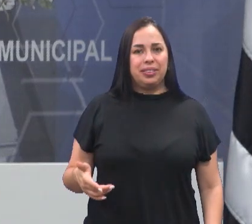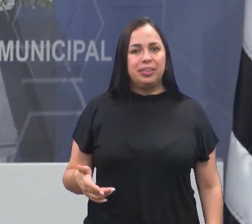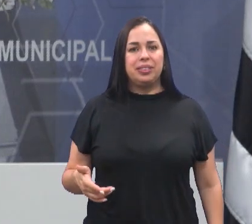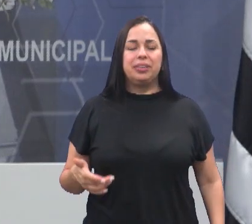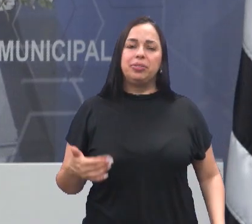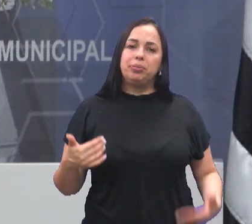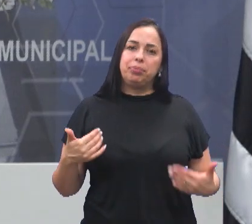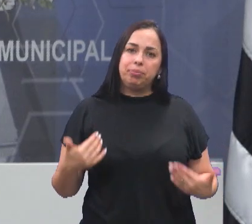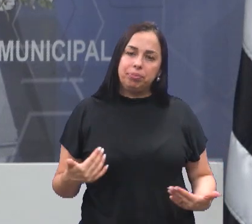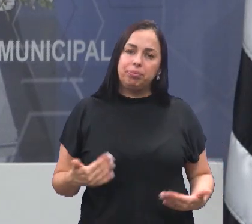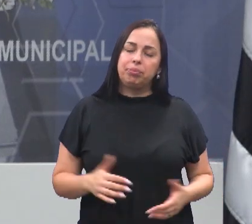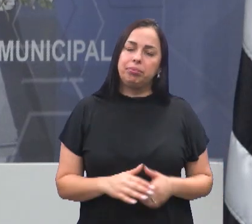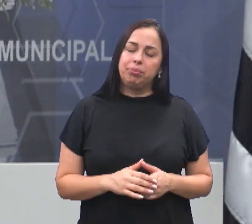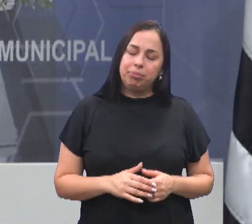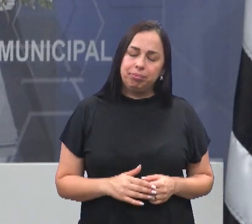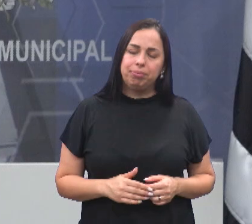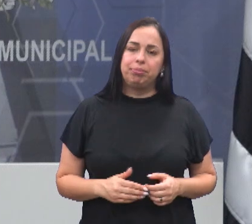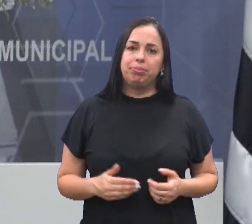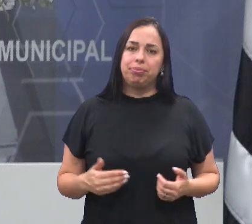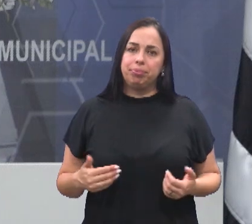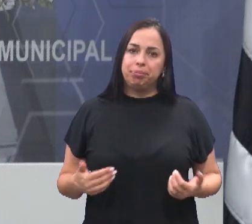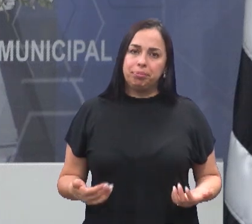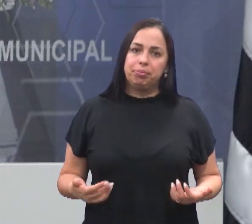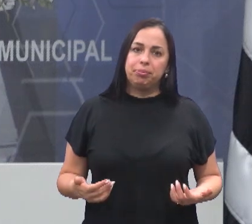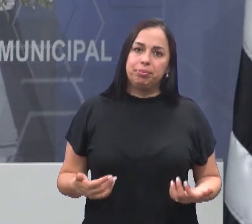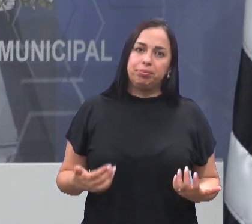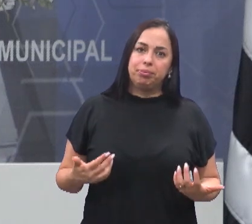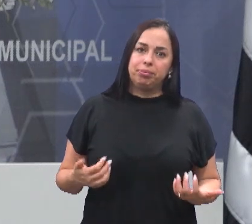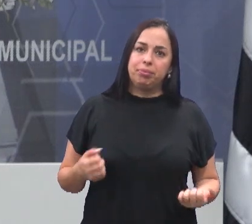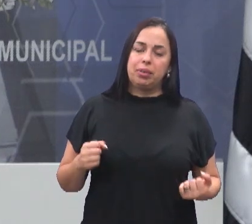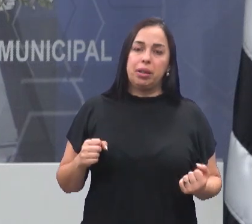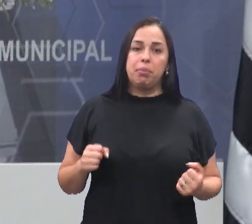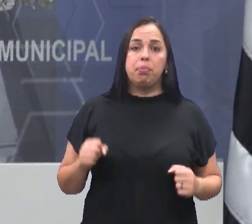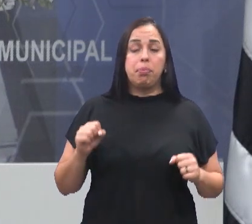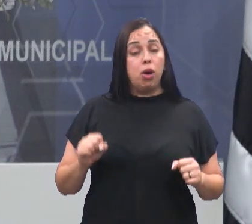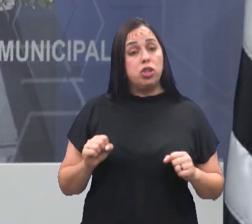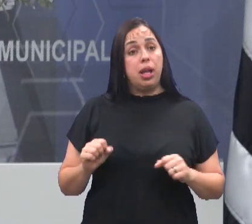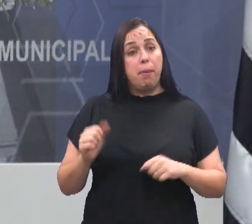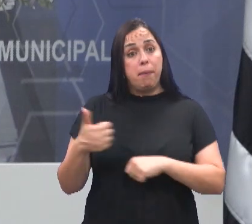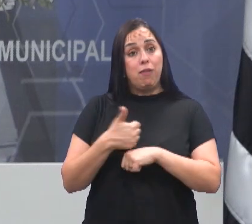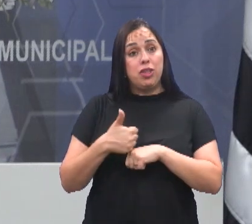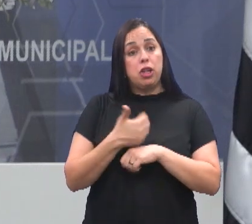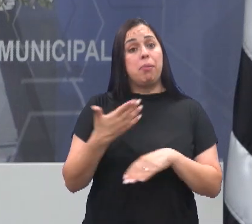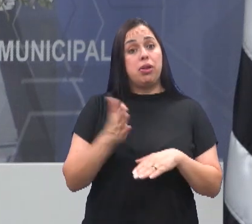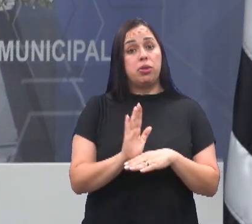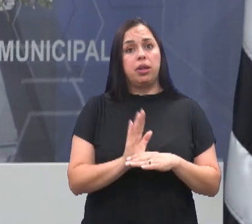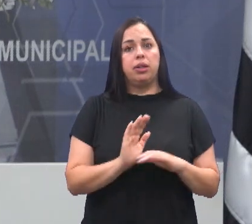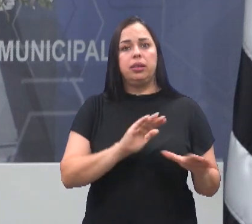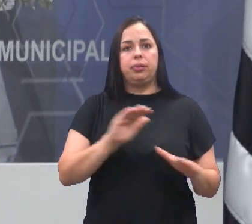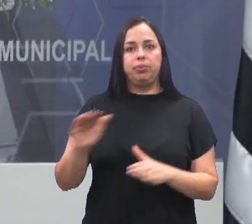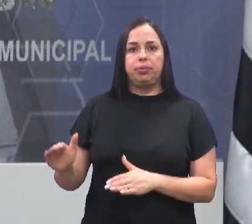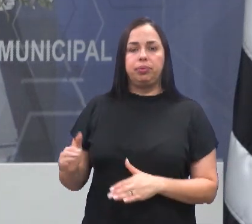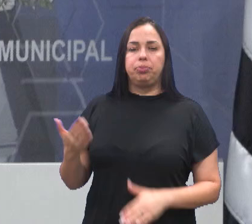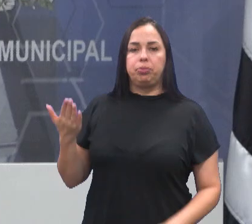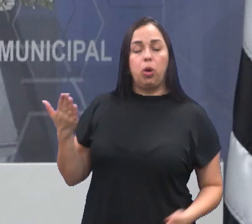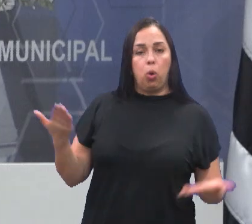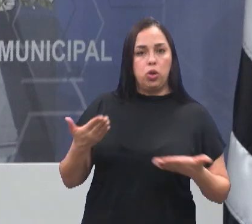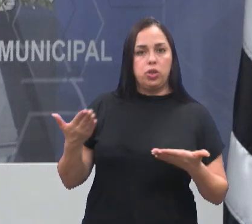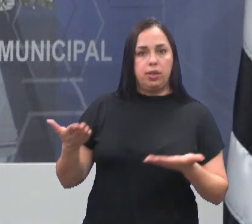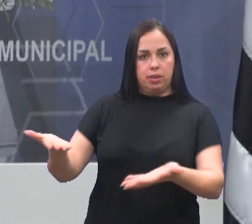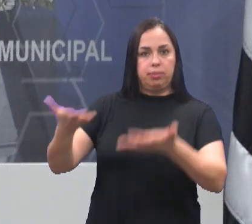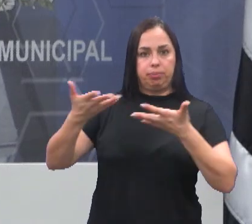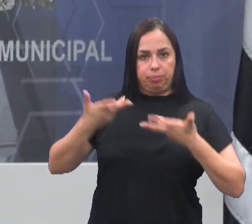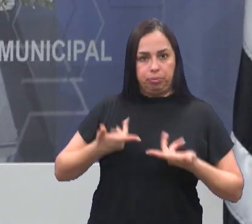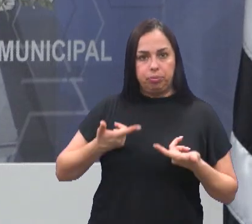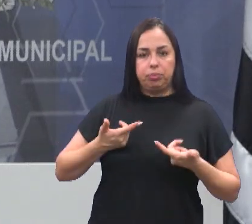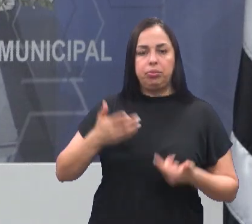E, assim, quando poderia ter profissionais. Hoje eu recebi uma pessoa da política em Taubaté, no meu